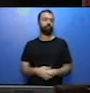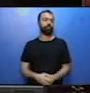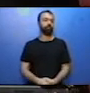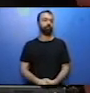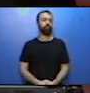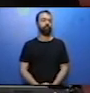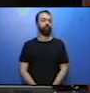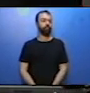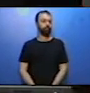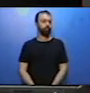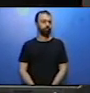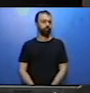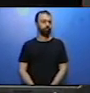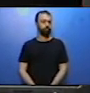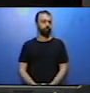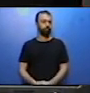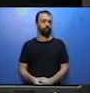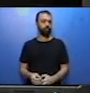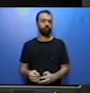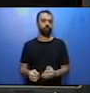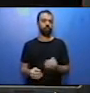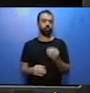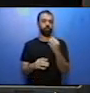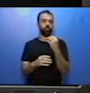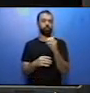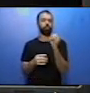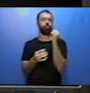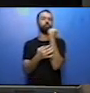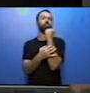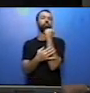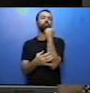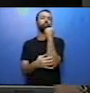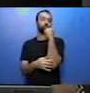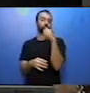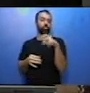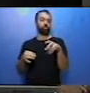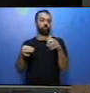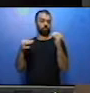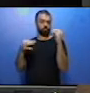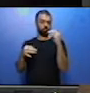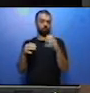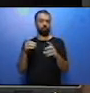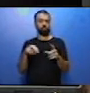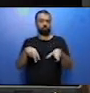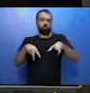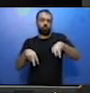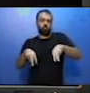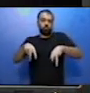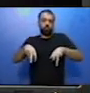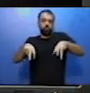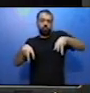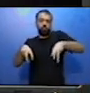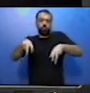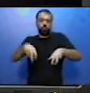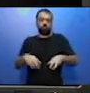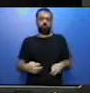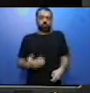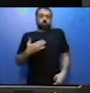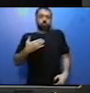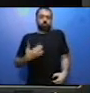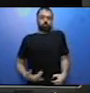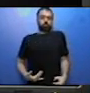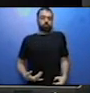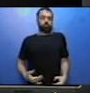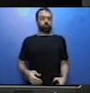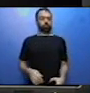da coluna quais são as estruturas responsáveis por garantir nosso deslocamento e nos manter ereto